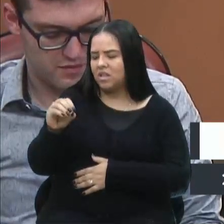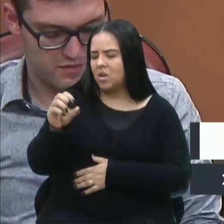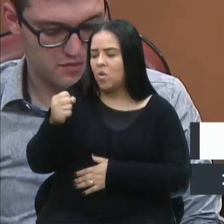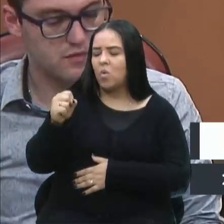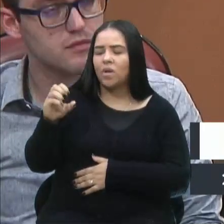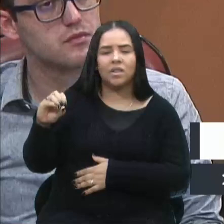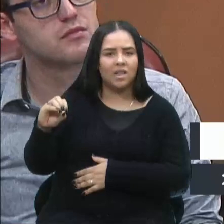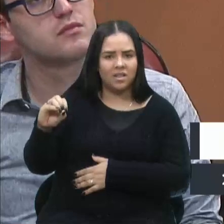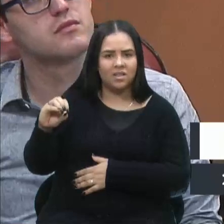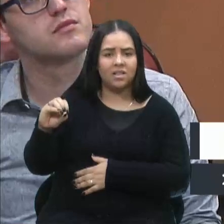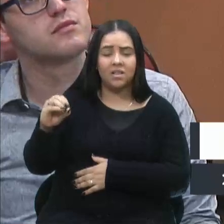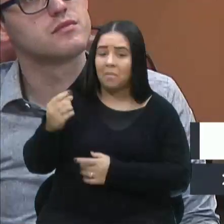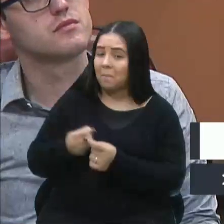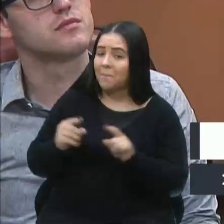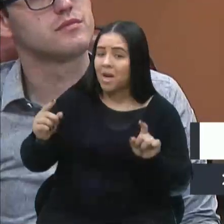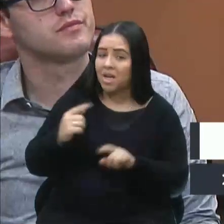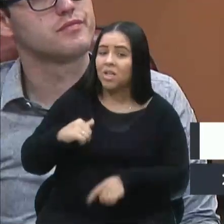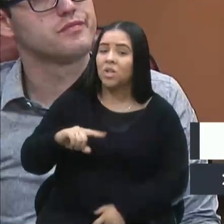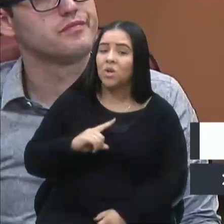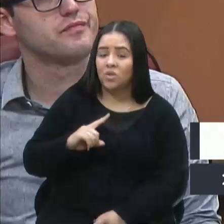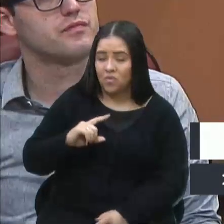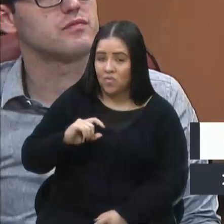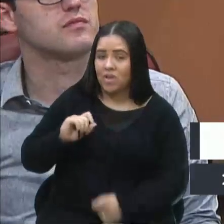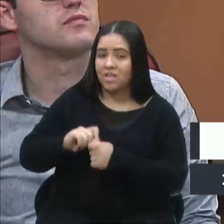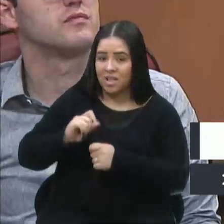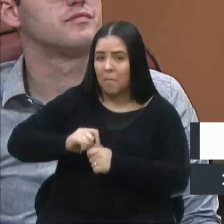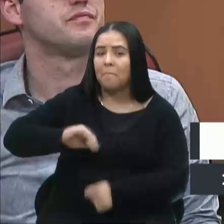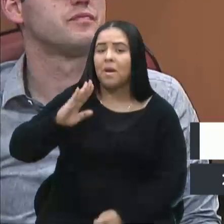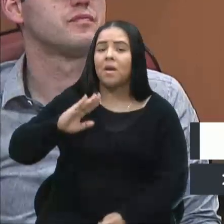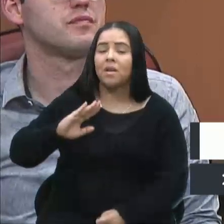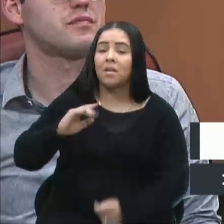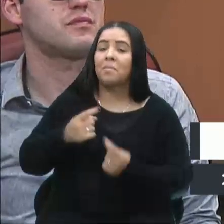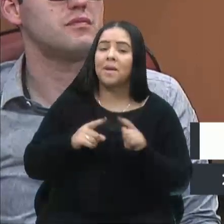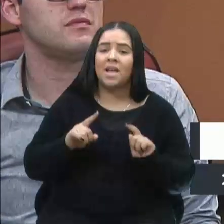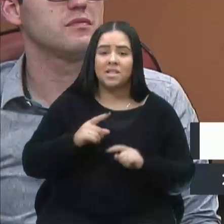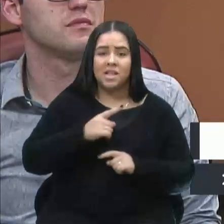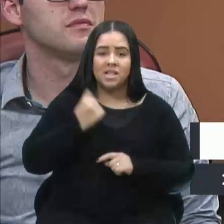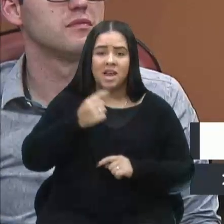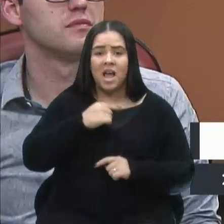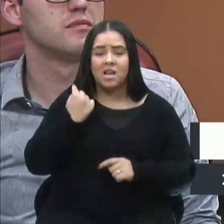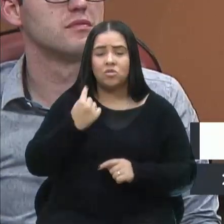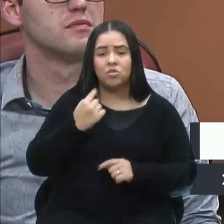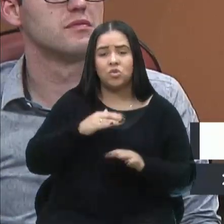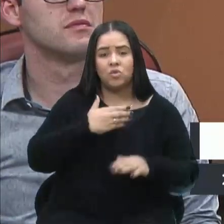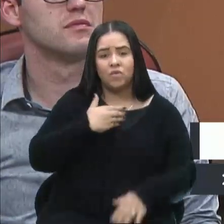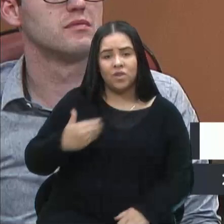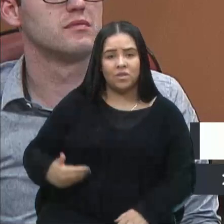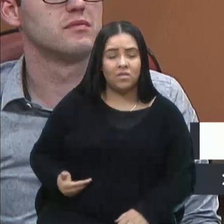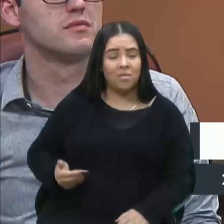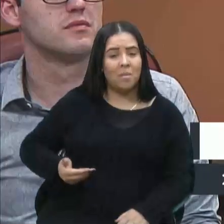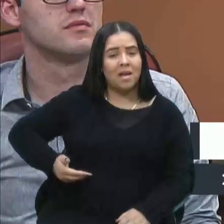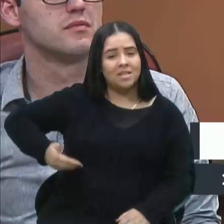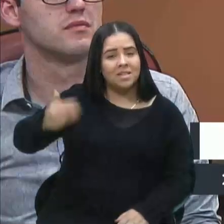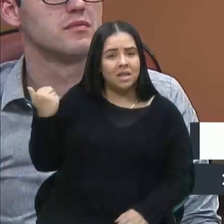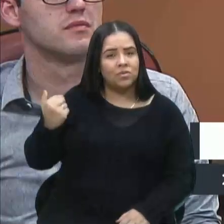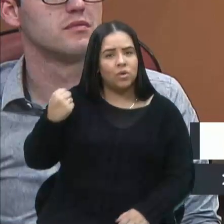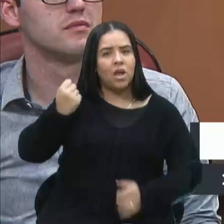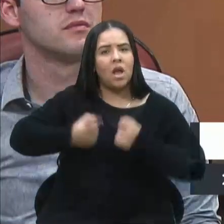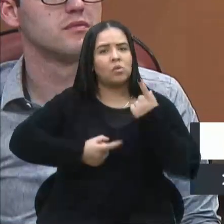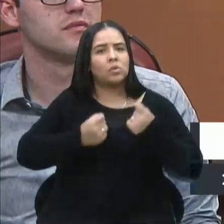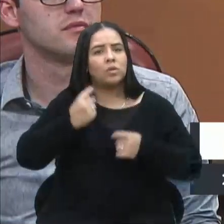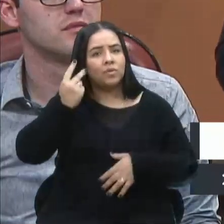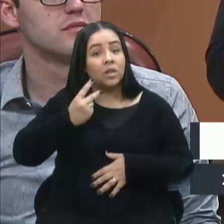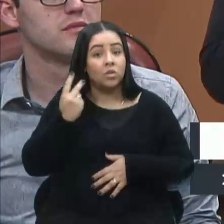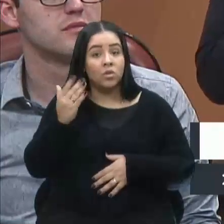nós iríamos fazer muito mais. Mas pelos atrasos de governos irresponsáveis que aconteceram, e alguns vereadores que estão nessa casa